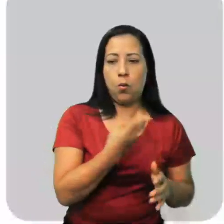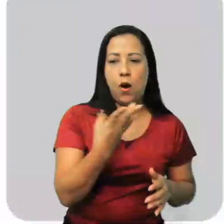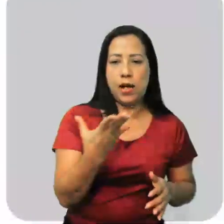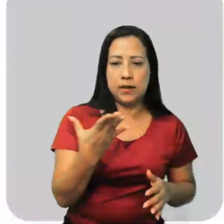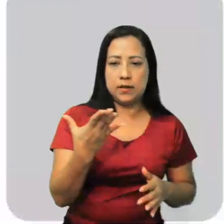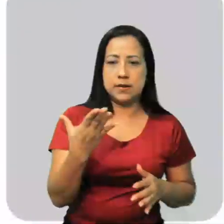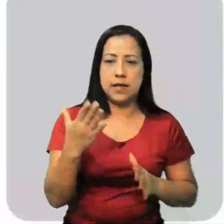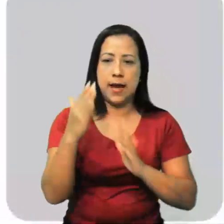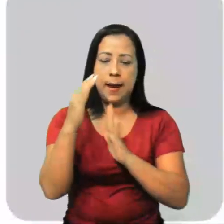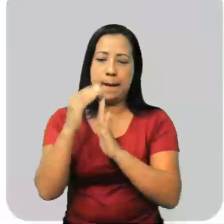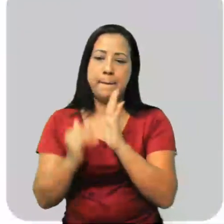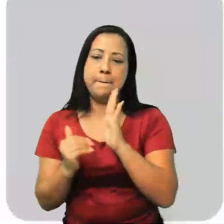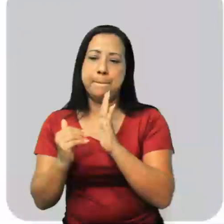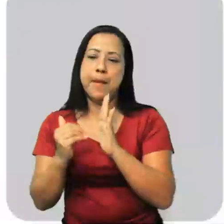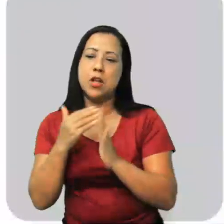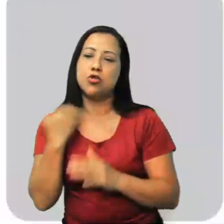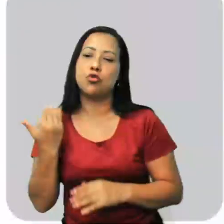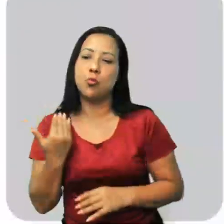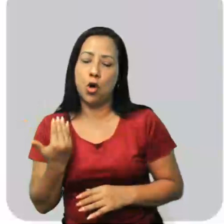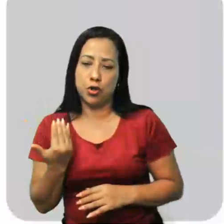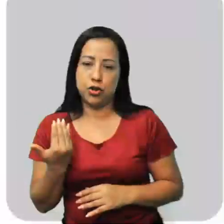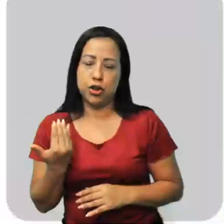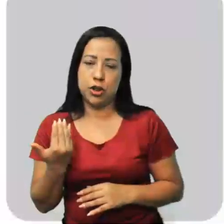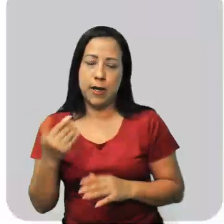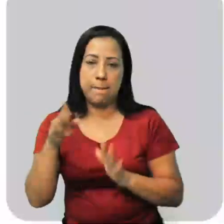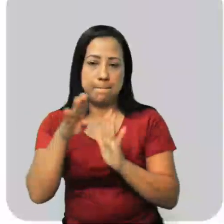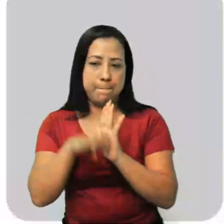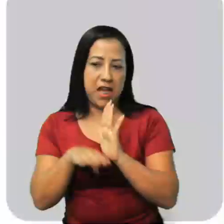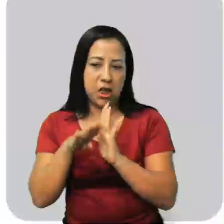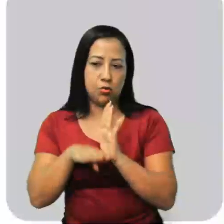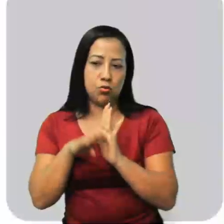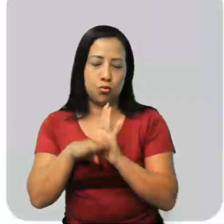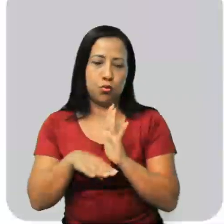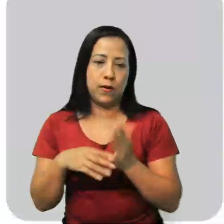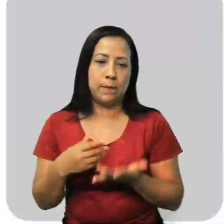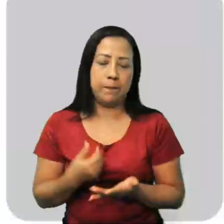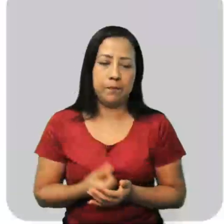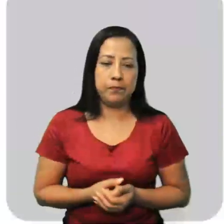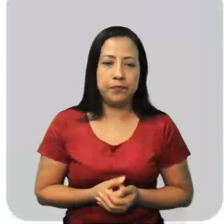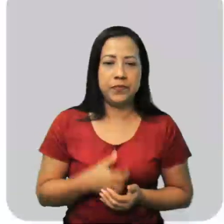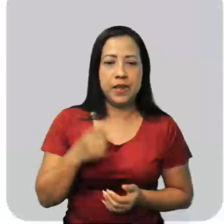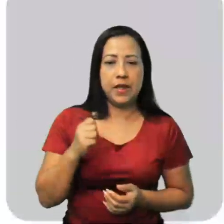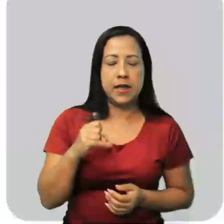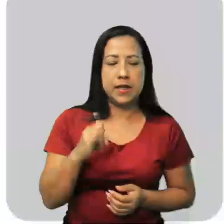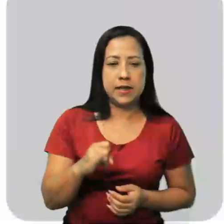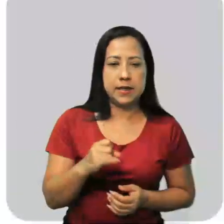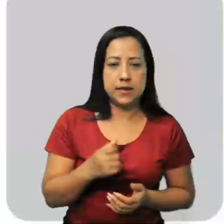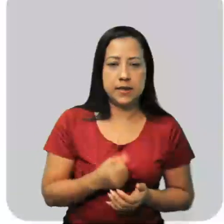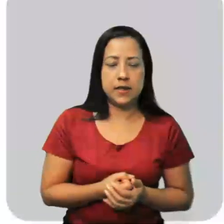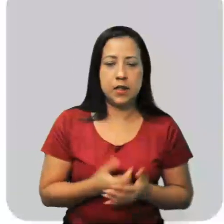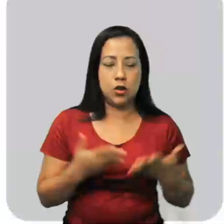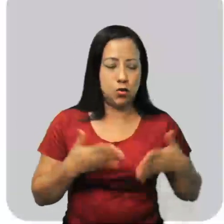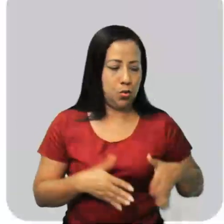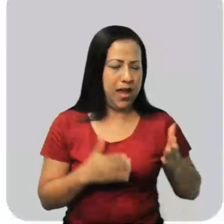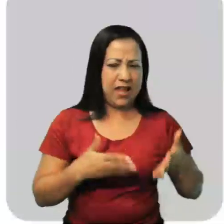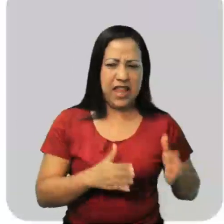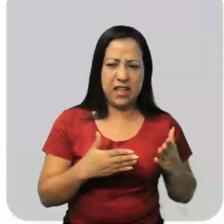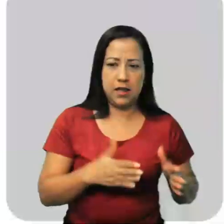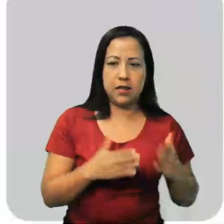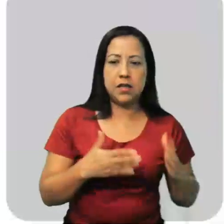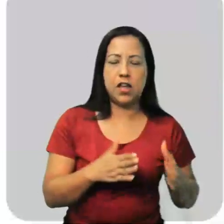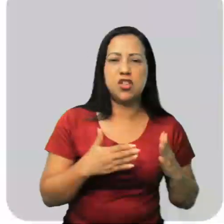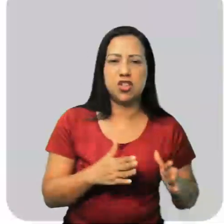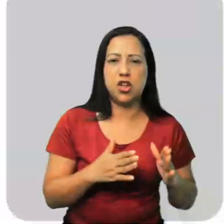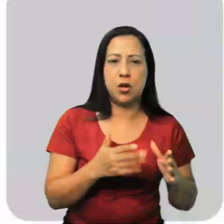Se fica maior de nascimento, o crescimento é positivo. Se morre mais do que nasce,